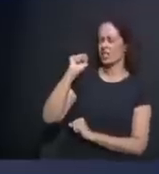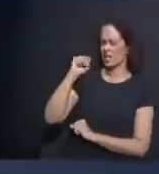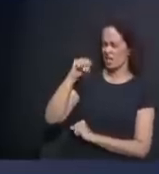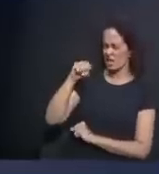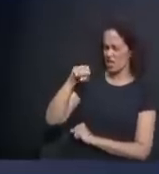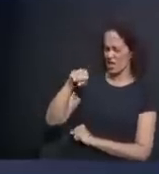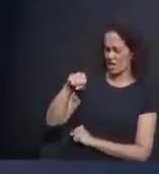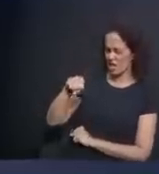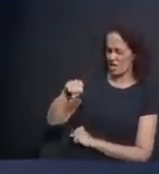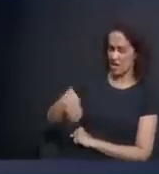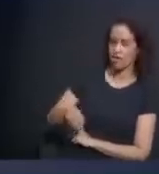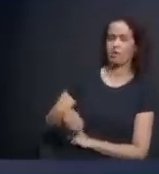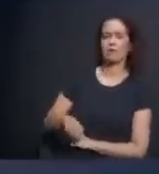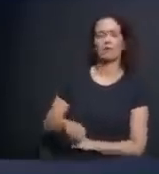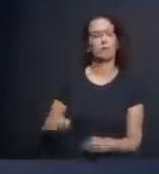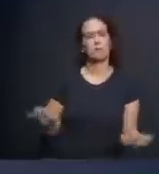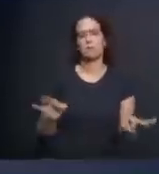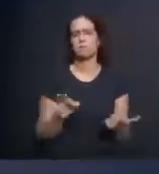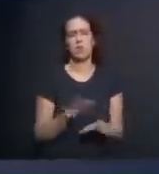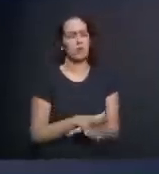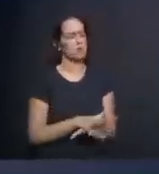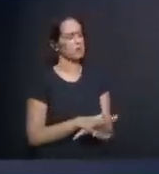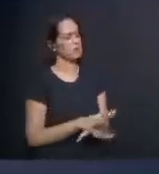Não, bobo, o importante é isso.